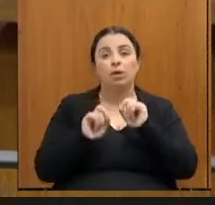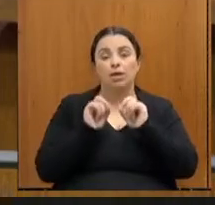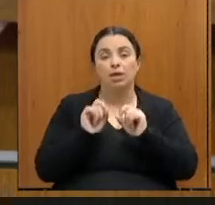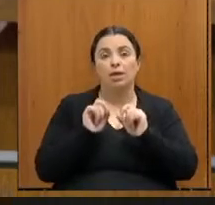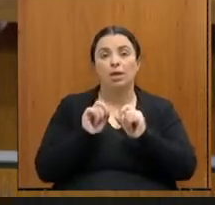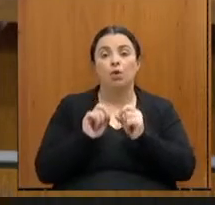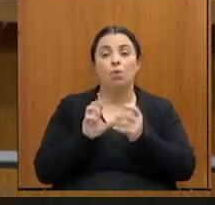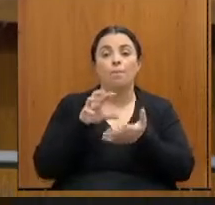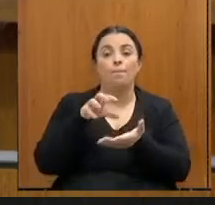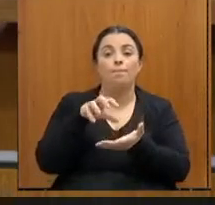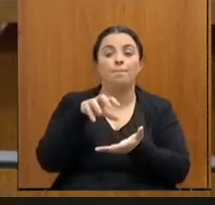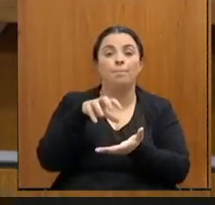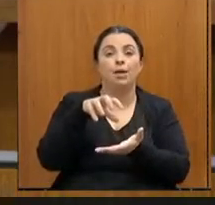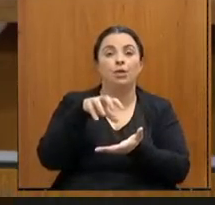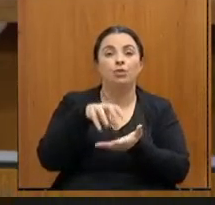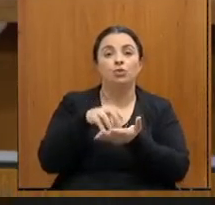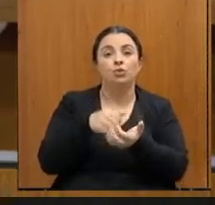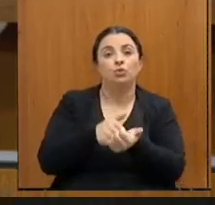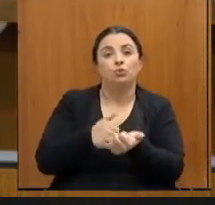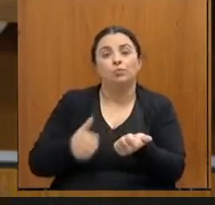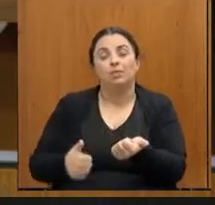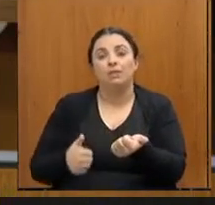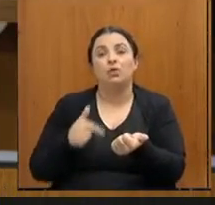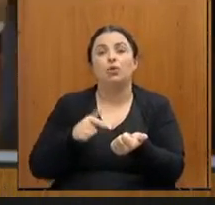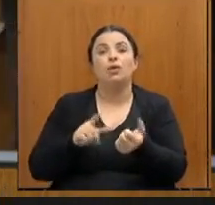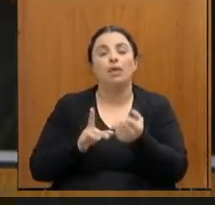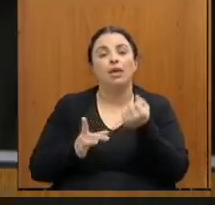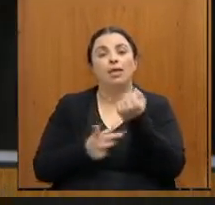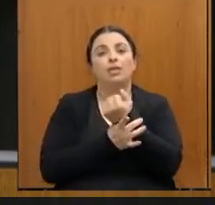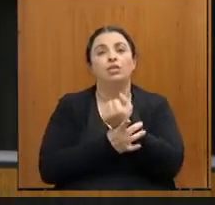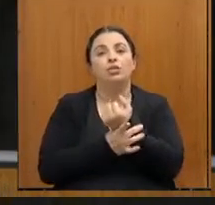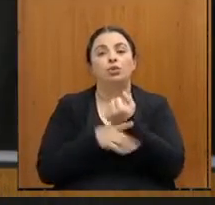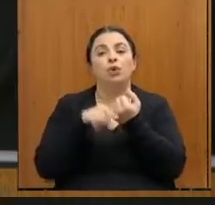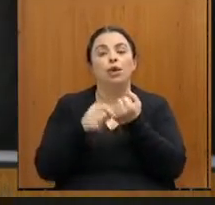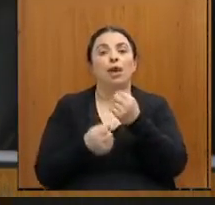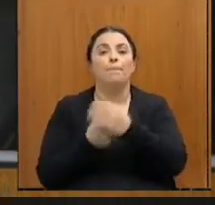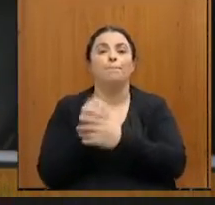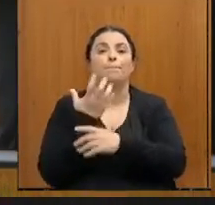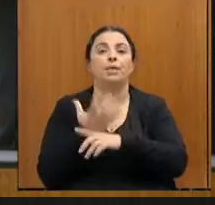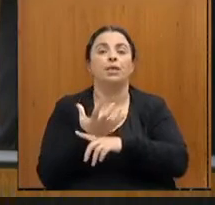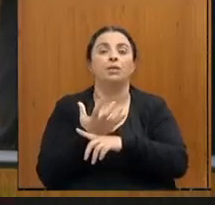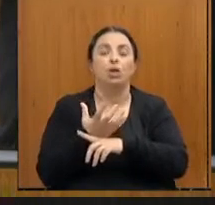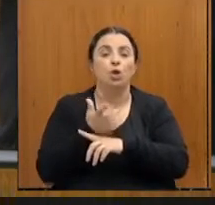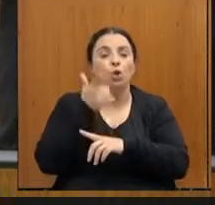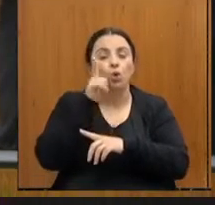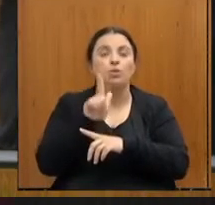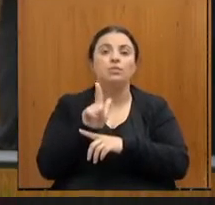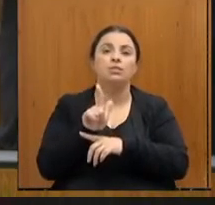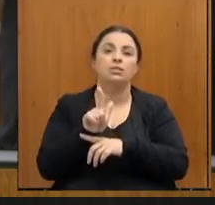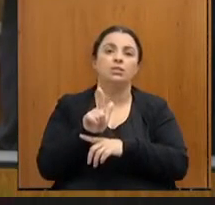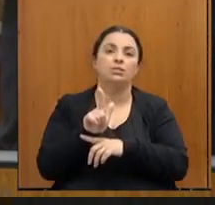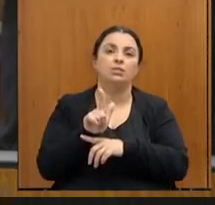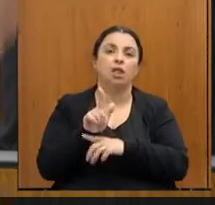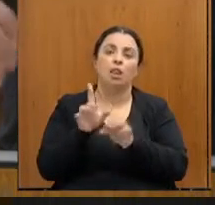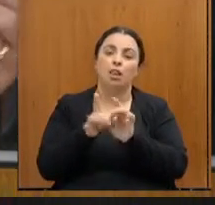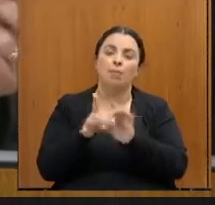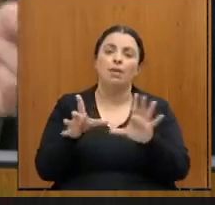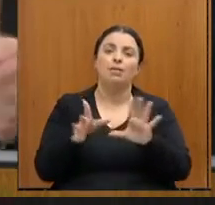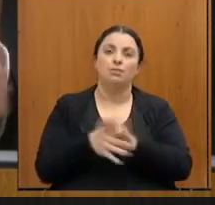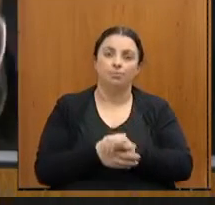da subestação que garantiu a entrada em operação daquela planta O que é esse é o tipo da